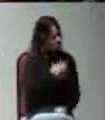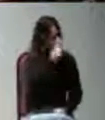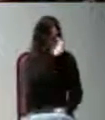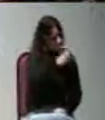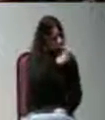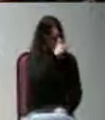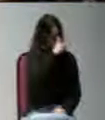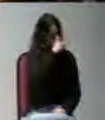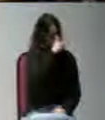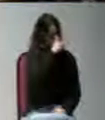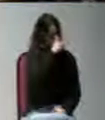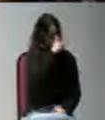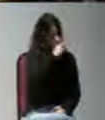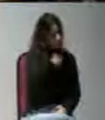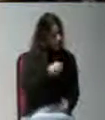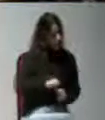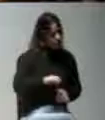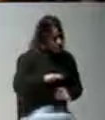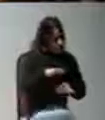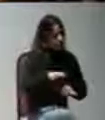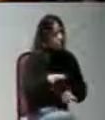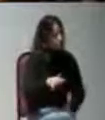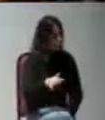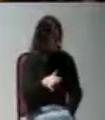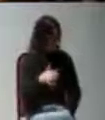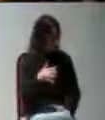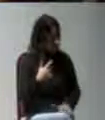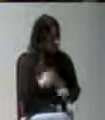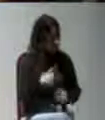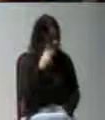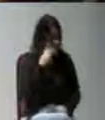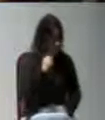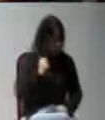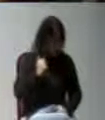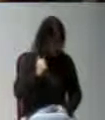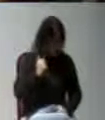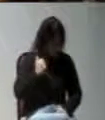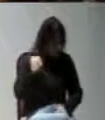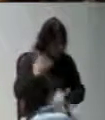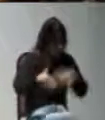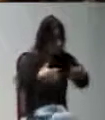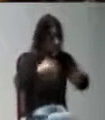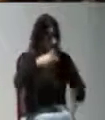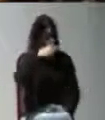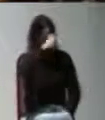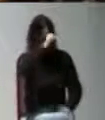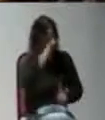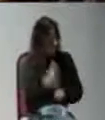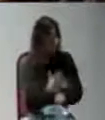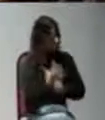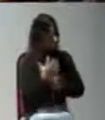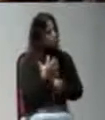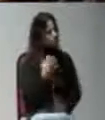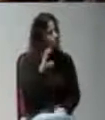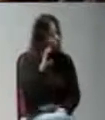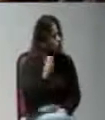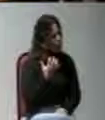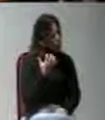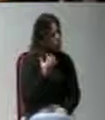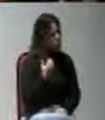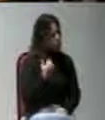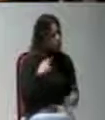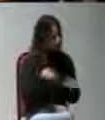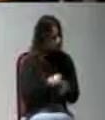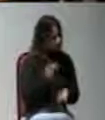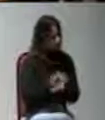os manuais esperavam, frente ao avanço das forças reacionárias, e até no limite, votam em